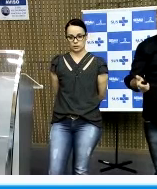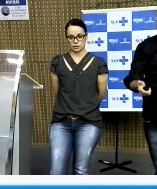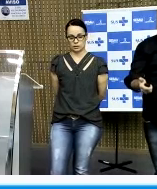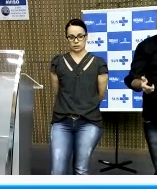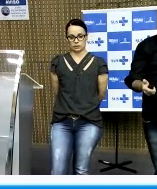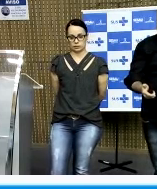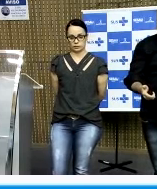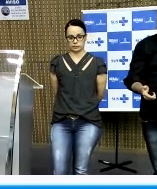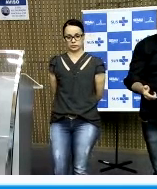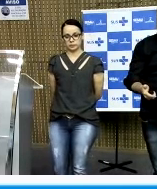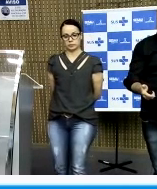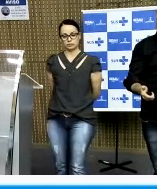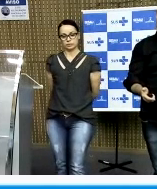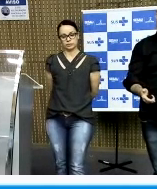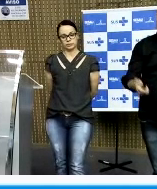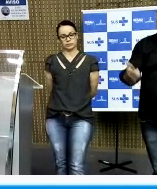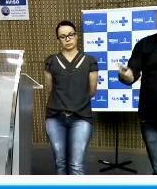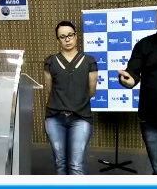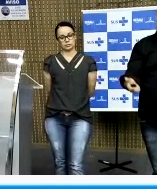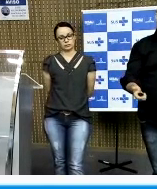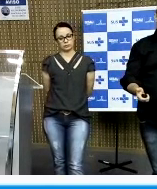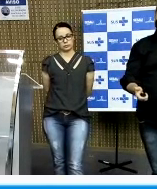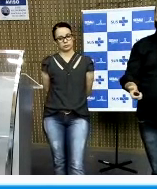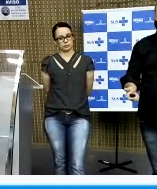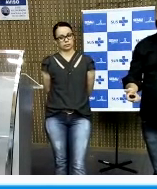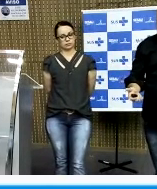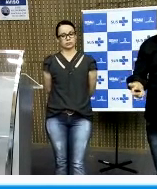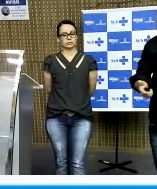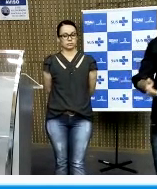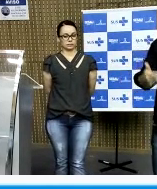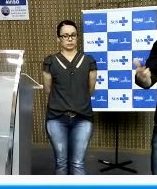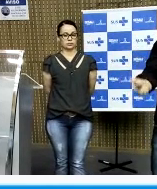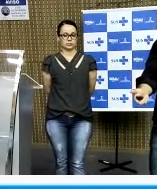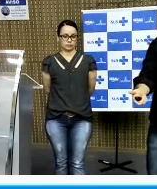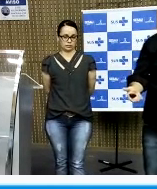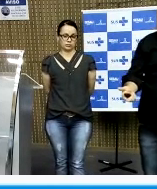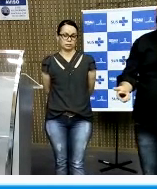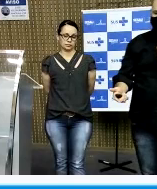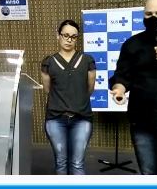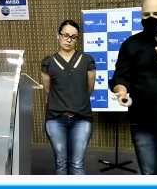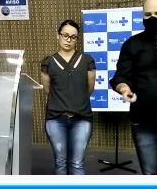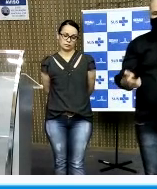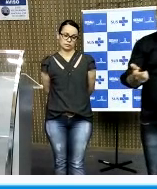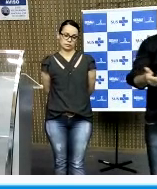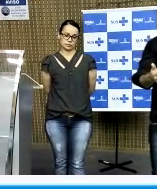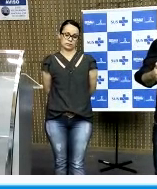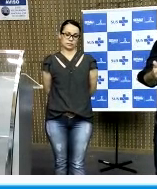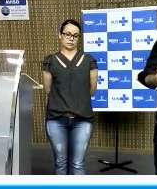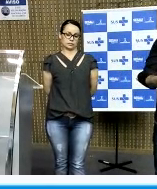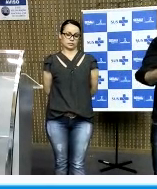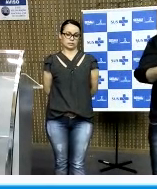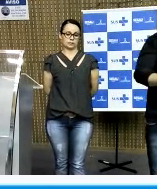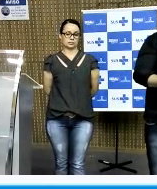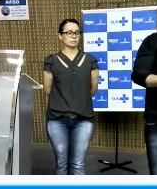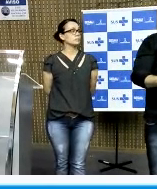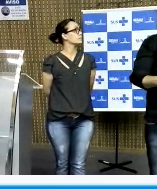19,9% atendidos no primeiro semestre de 2021. Também tem elevação, o número me agrada, porém tem que ser melhorado. Nós não